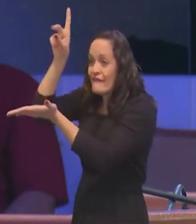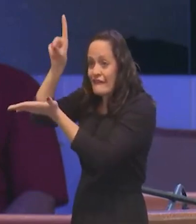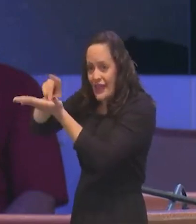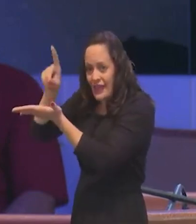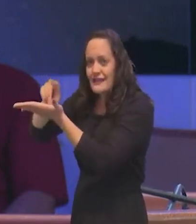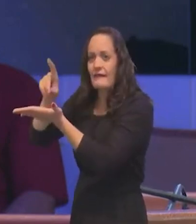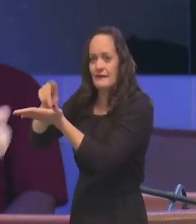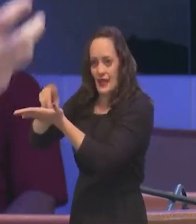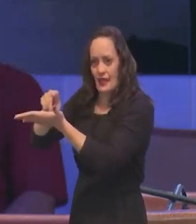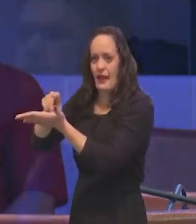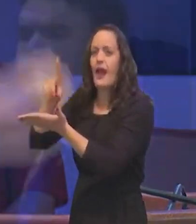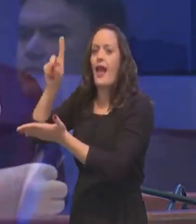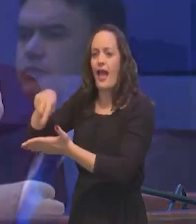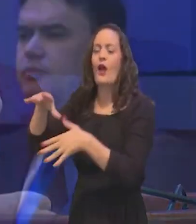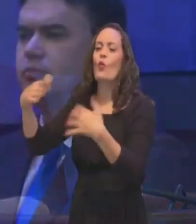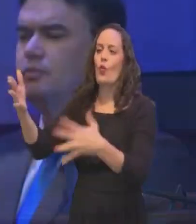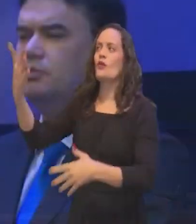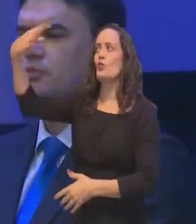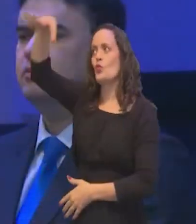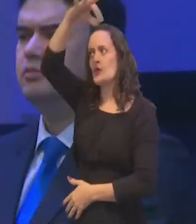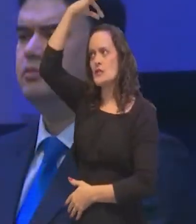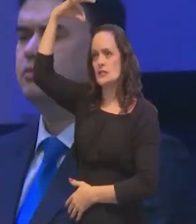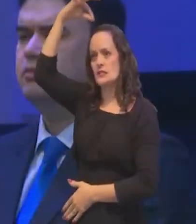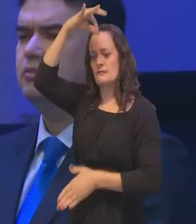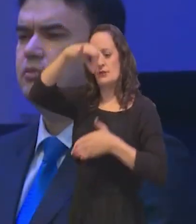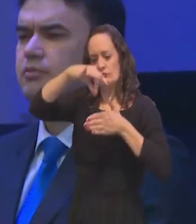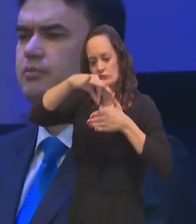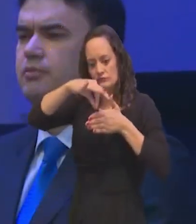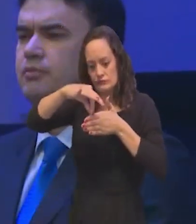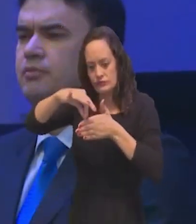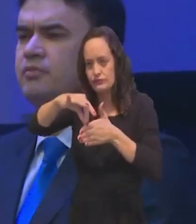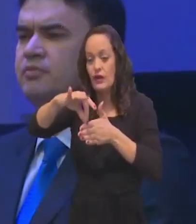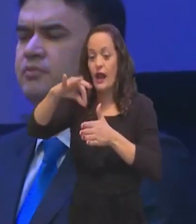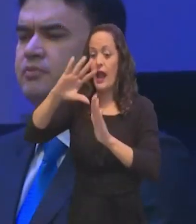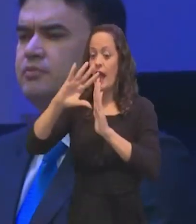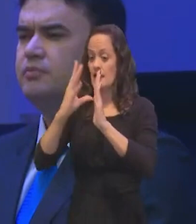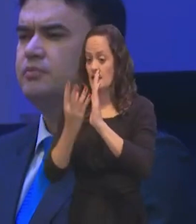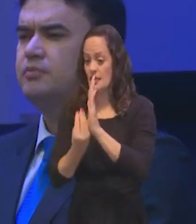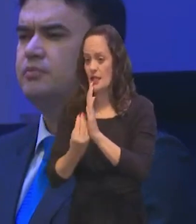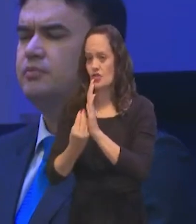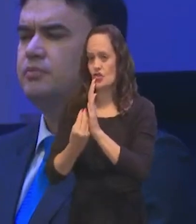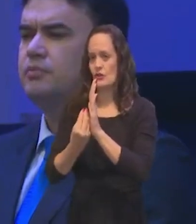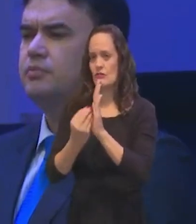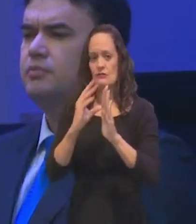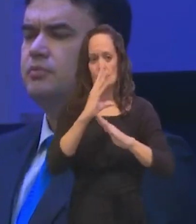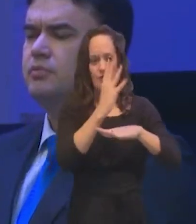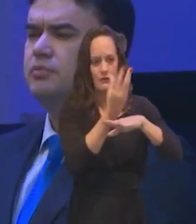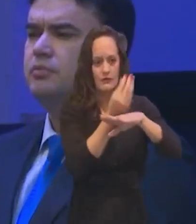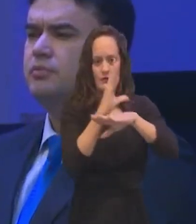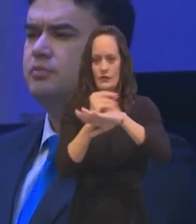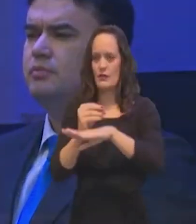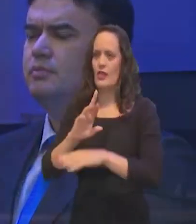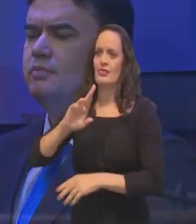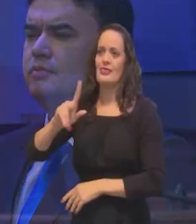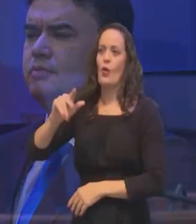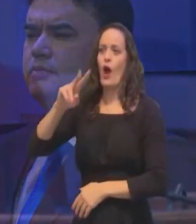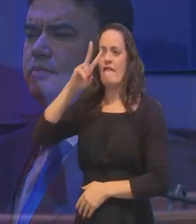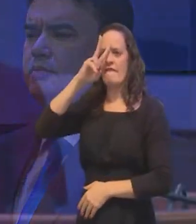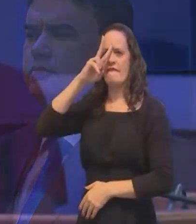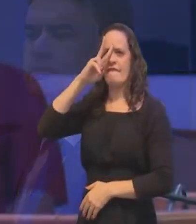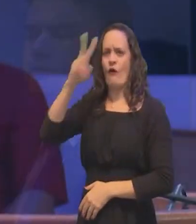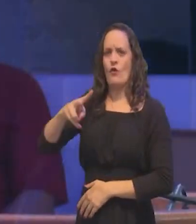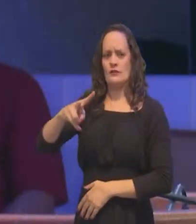e leal, é quando o Espírito Santo dirige a vida desta igreja, e não as forças que conduzem a